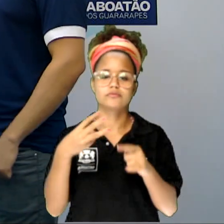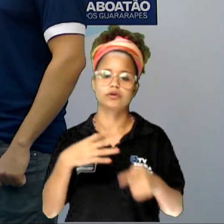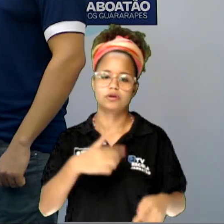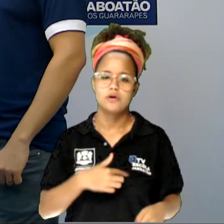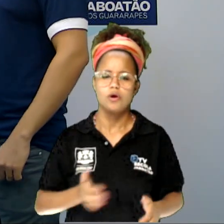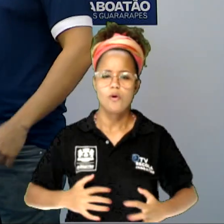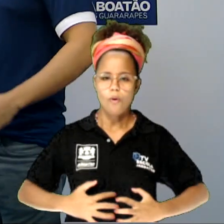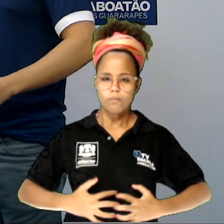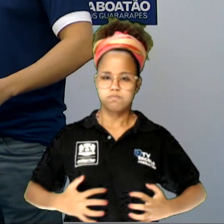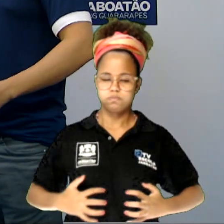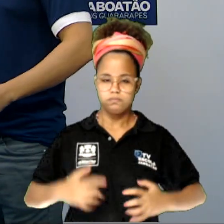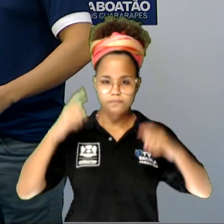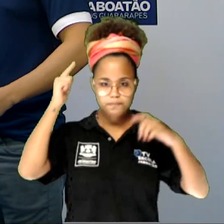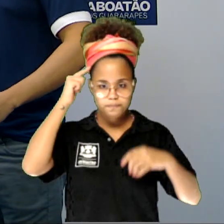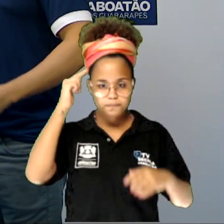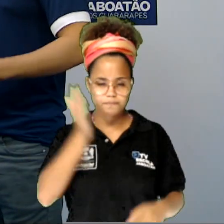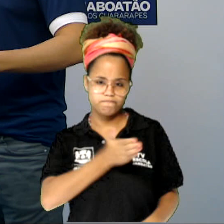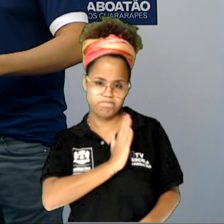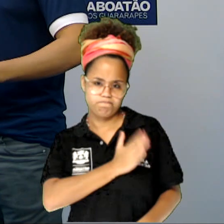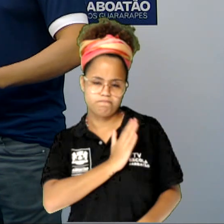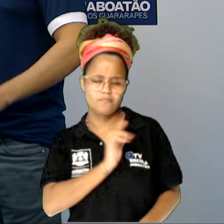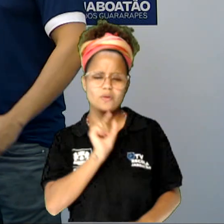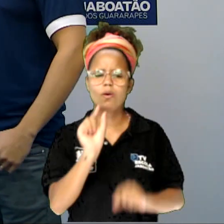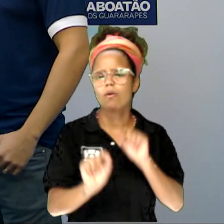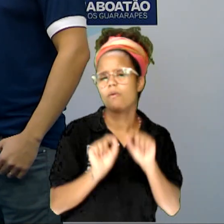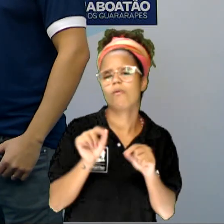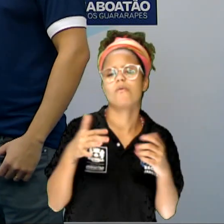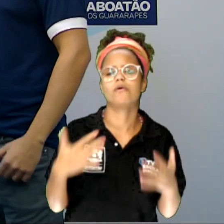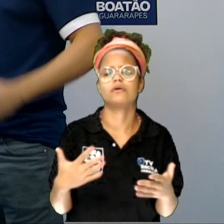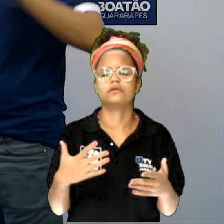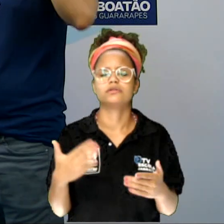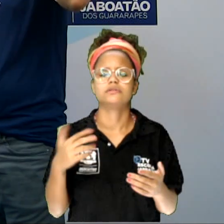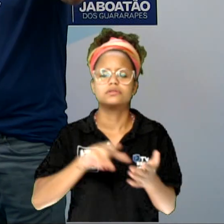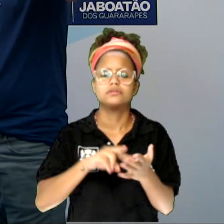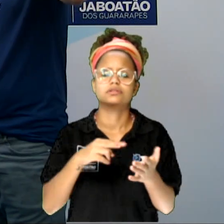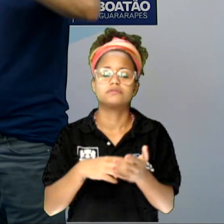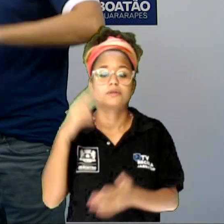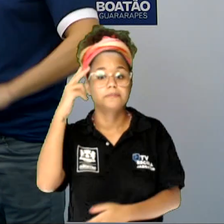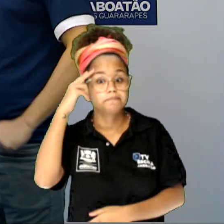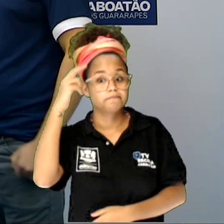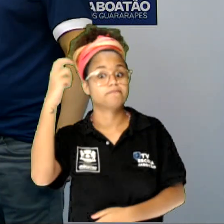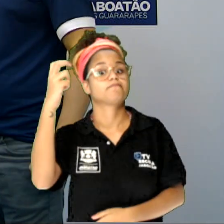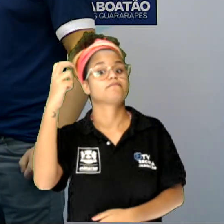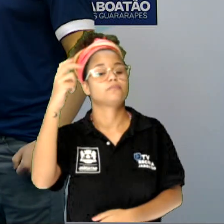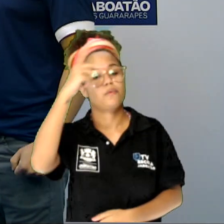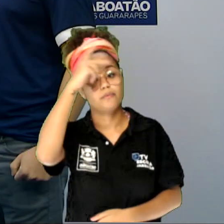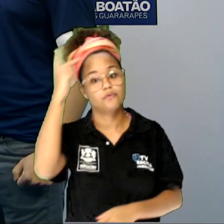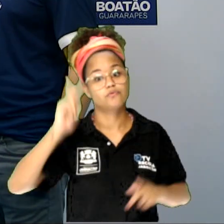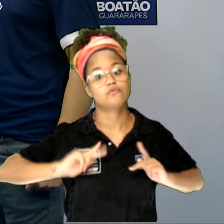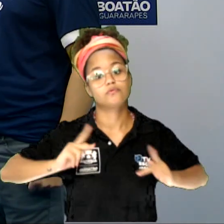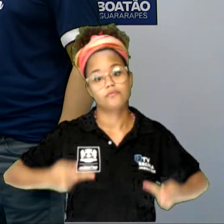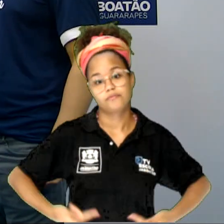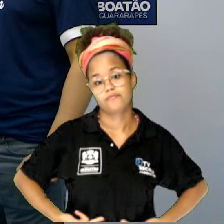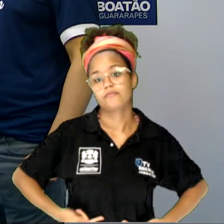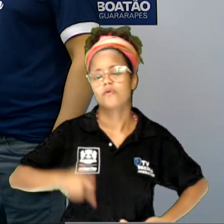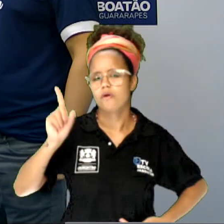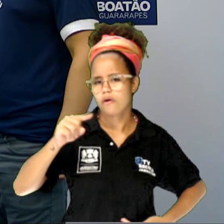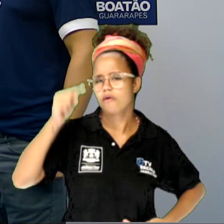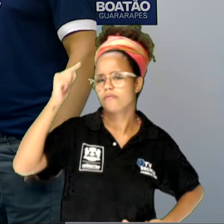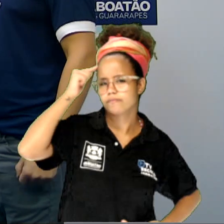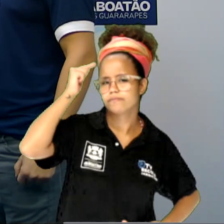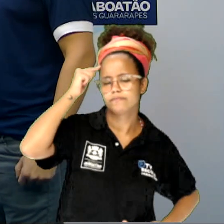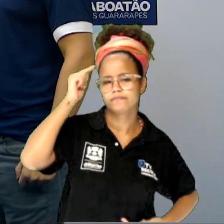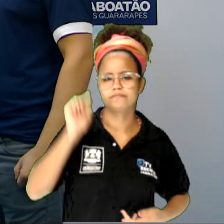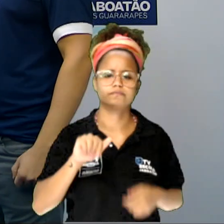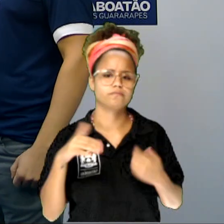pulmões, cérebro e coração, qual deles refere-se à inteligência do ser humano? Com certeza é o cérebro.